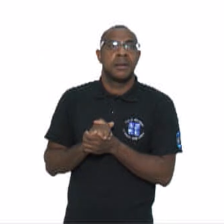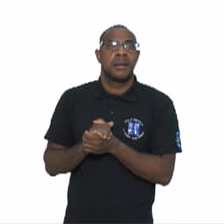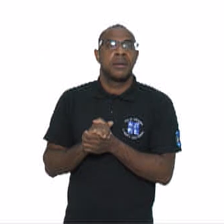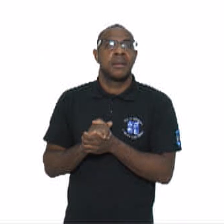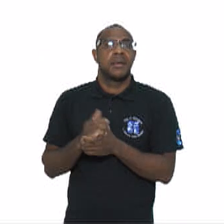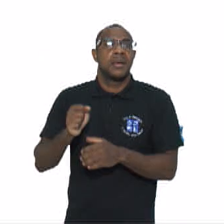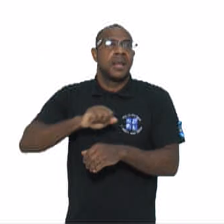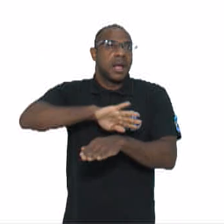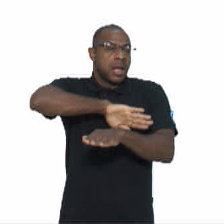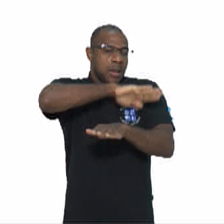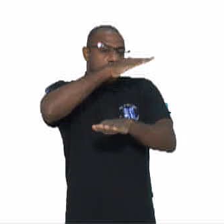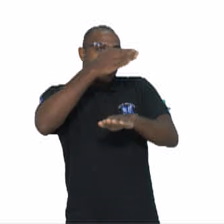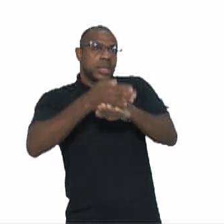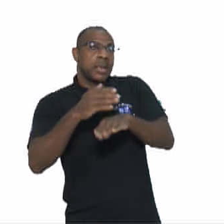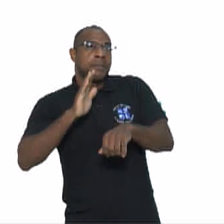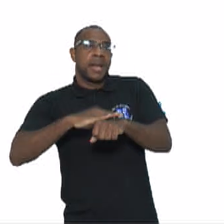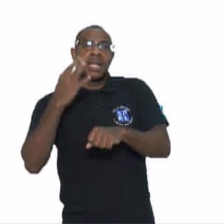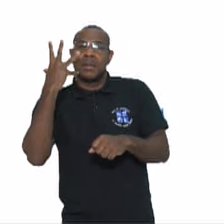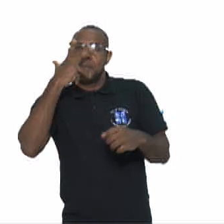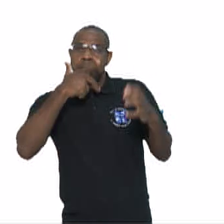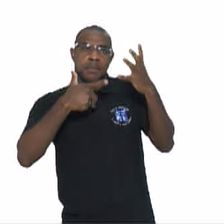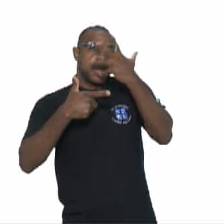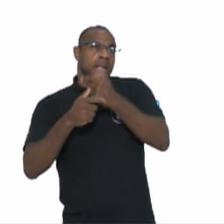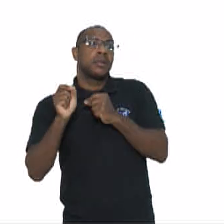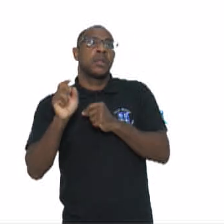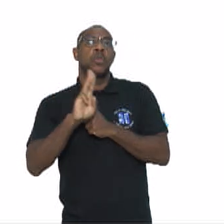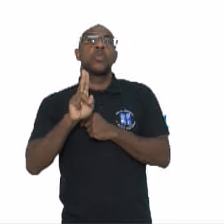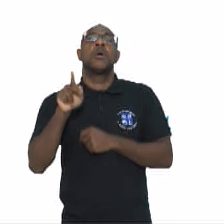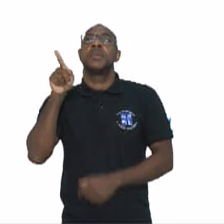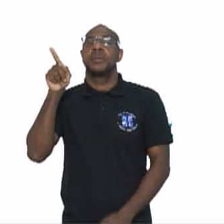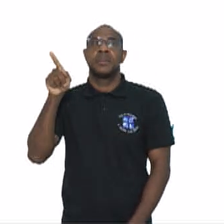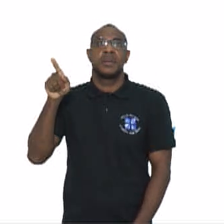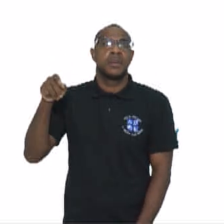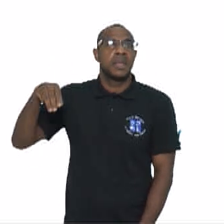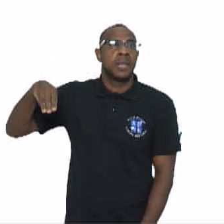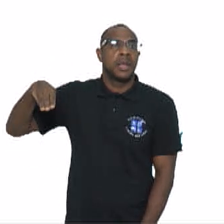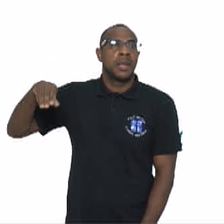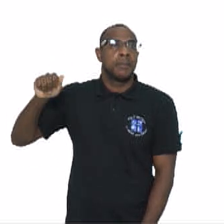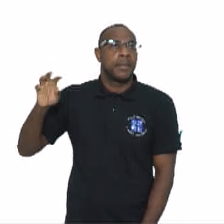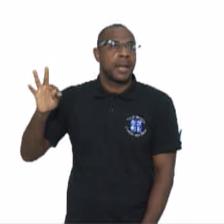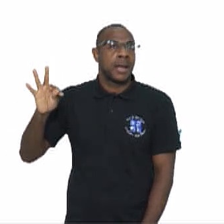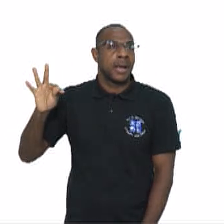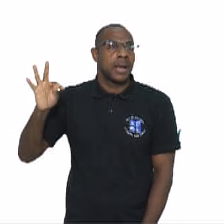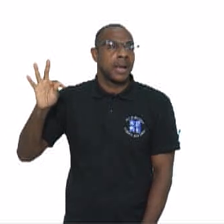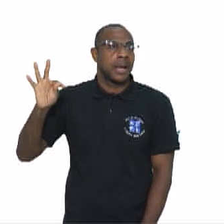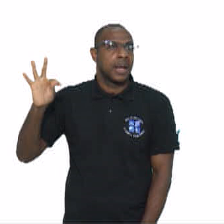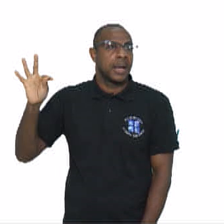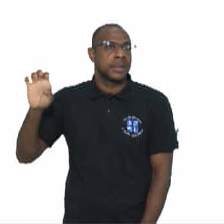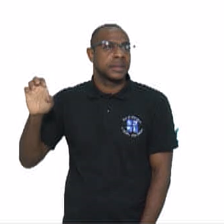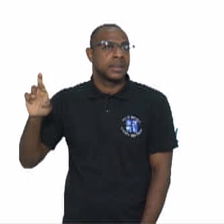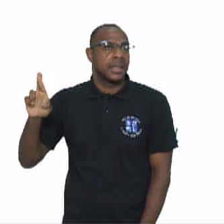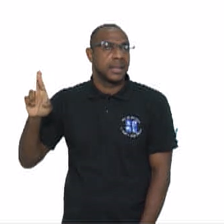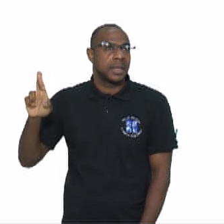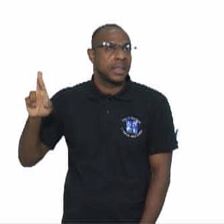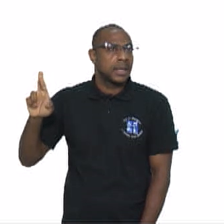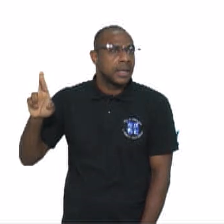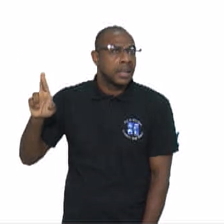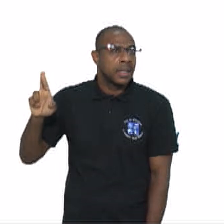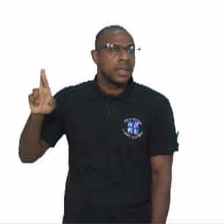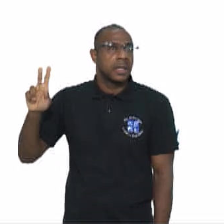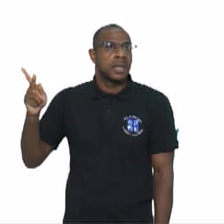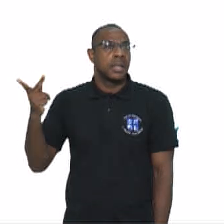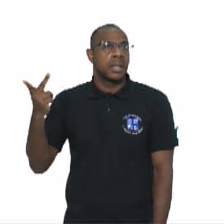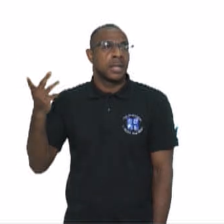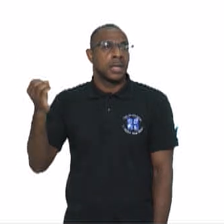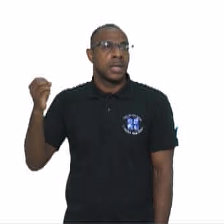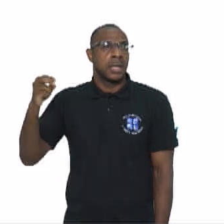mais belas e bonitas do planeta é o Matterhorn. Tem 4.478, que fica na